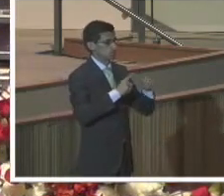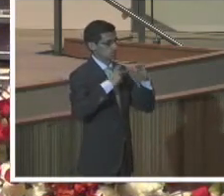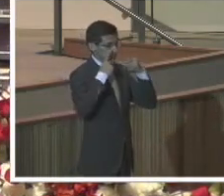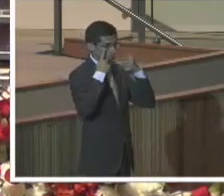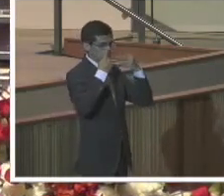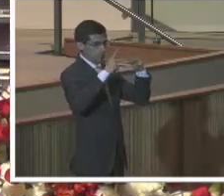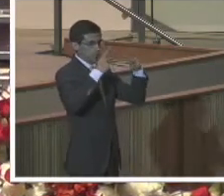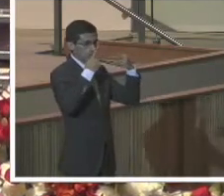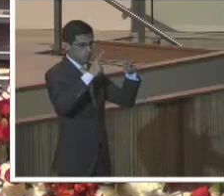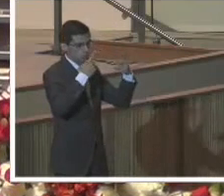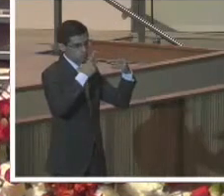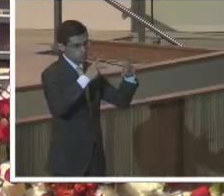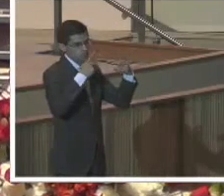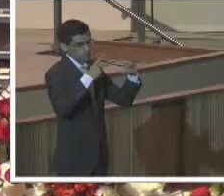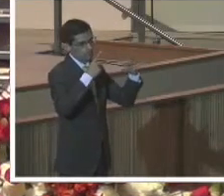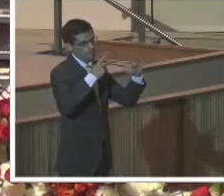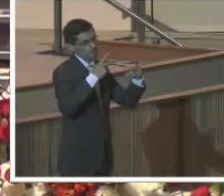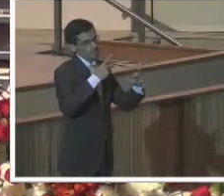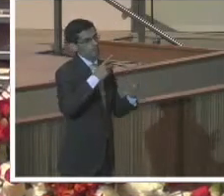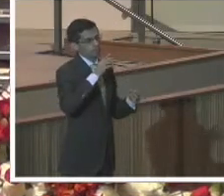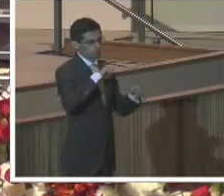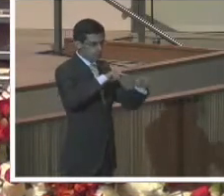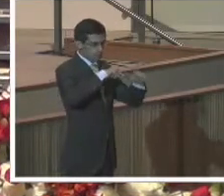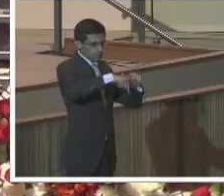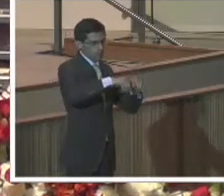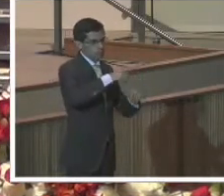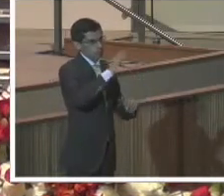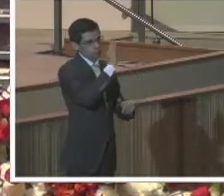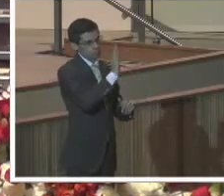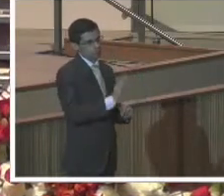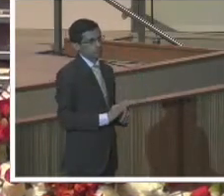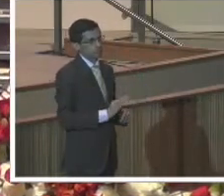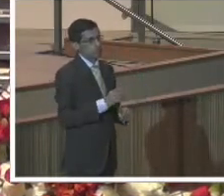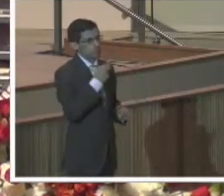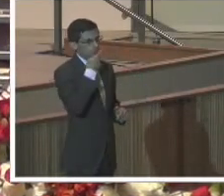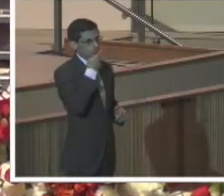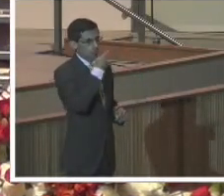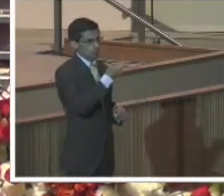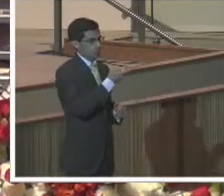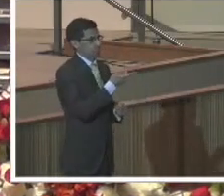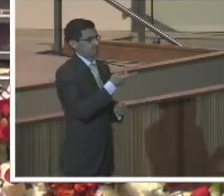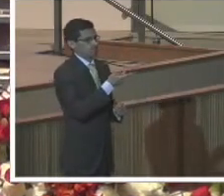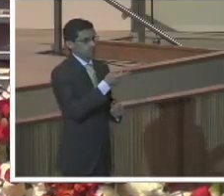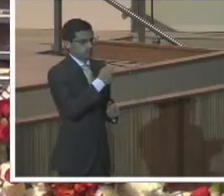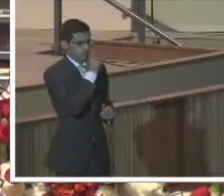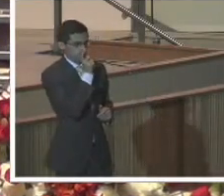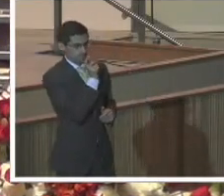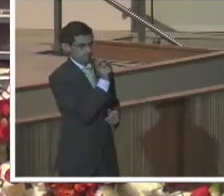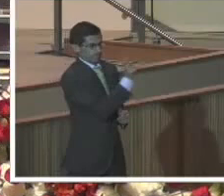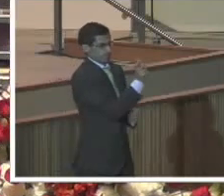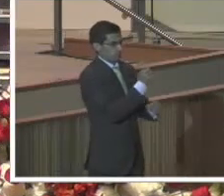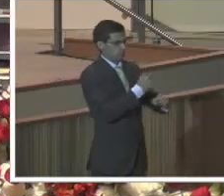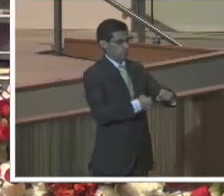australiano, missionário no Brasil, disse uma coisa tão profunda que eu nunca mais vou me esquecer.